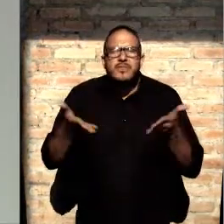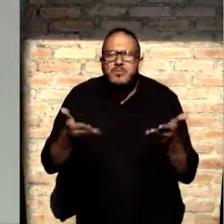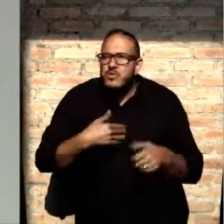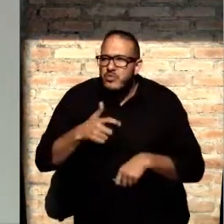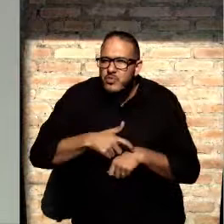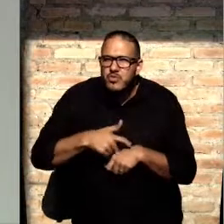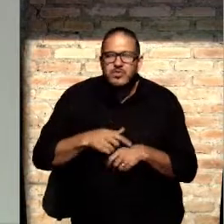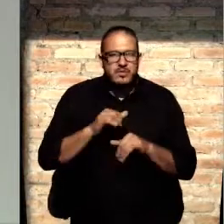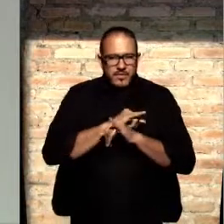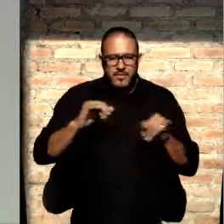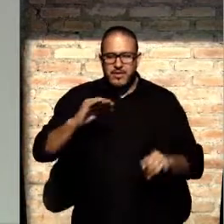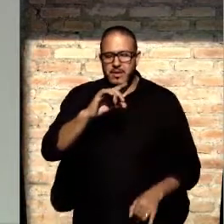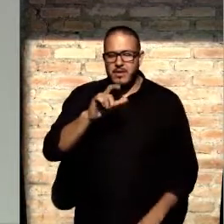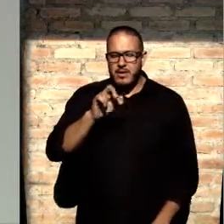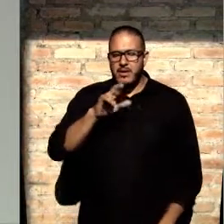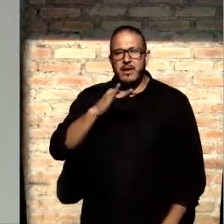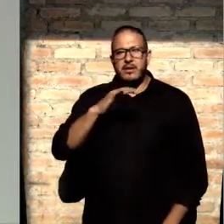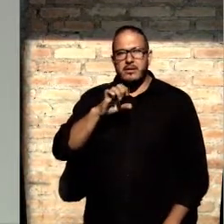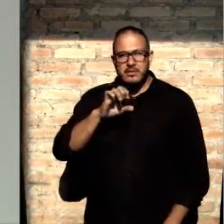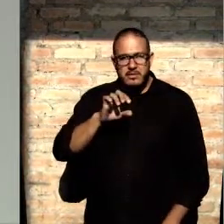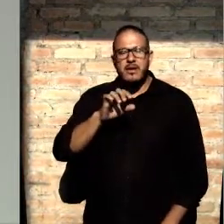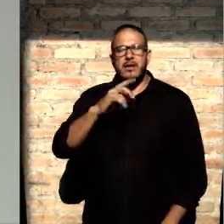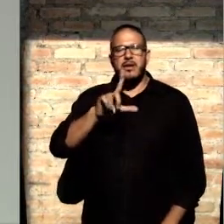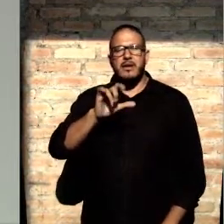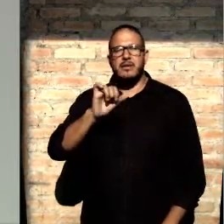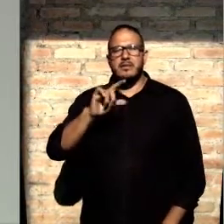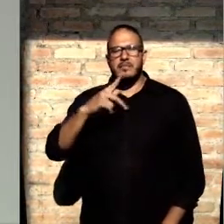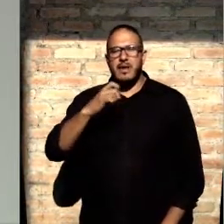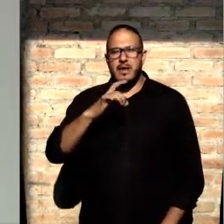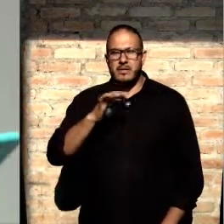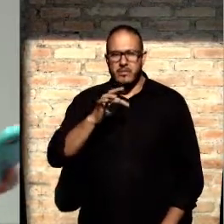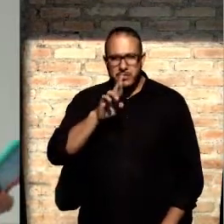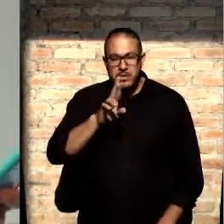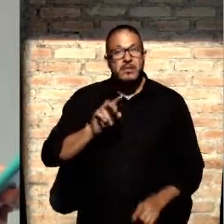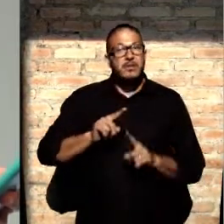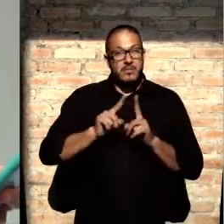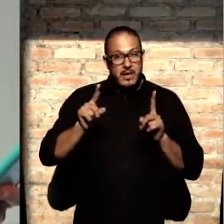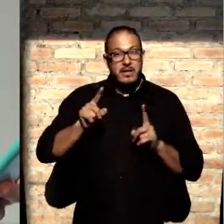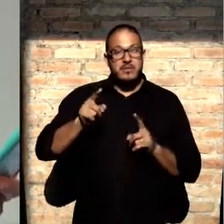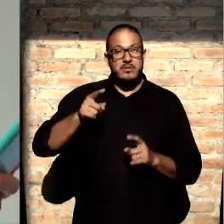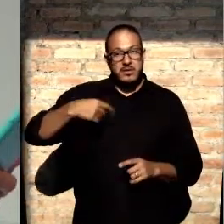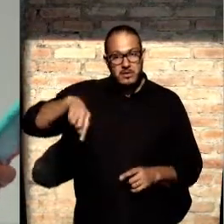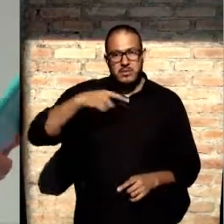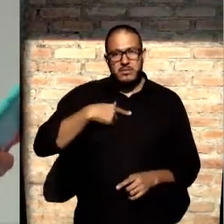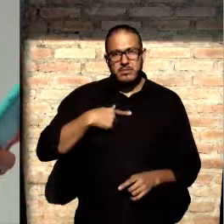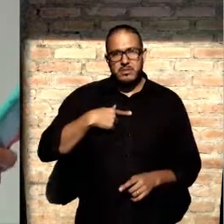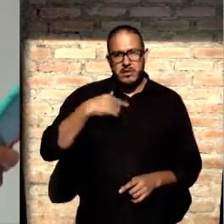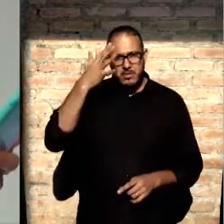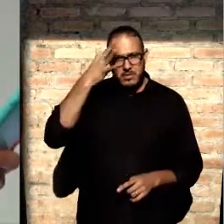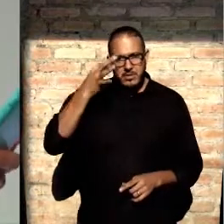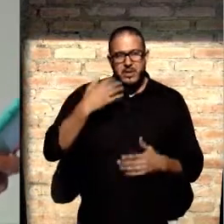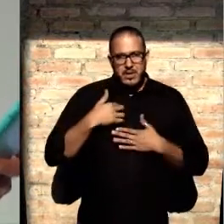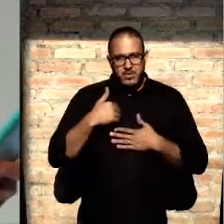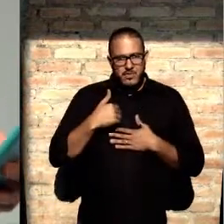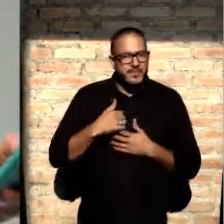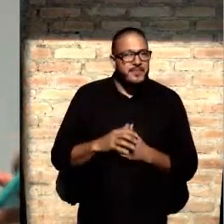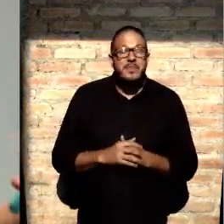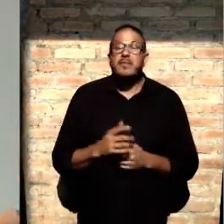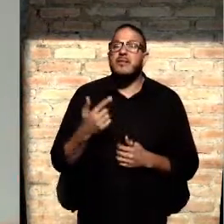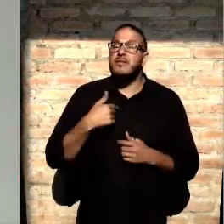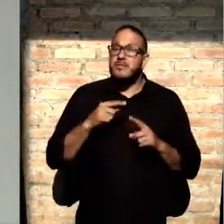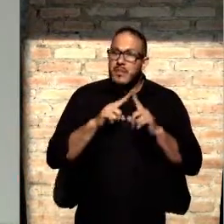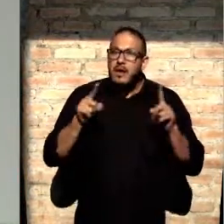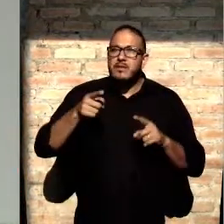diz a clarice lispector mas à revelia da nossa compreensão agora eu mas à revelia